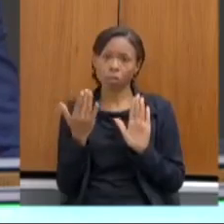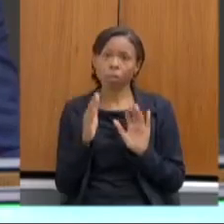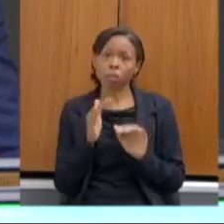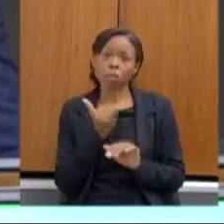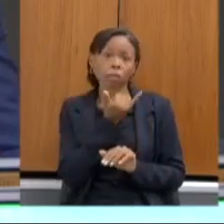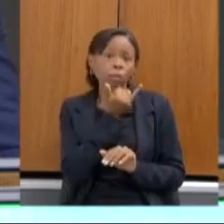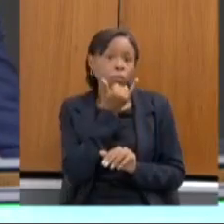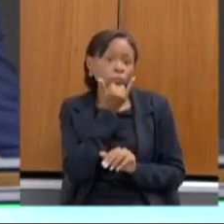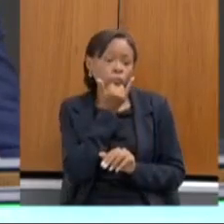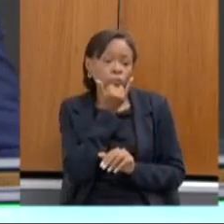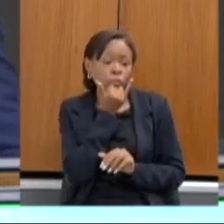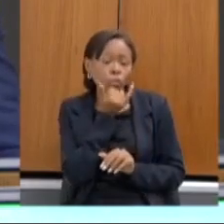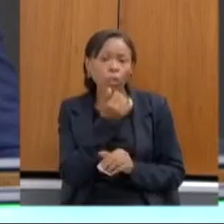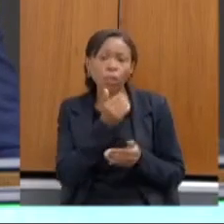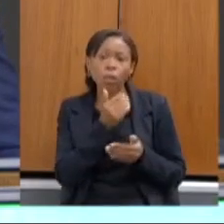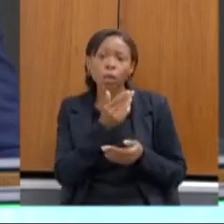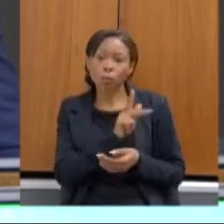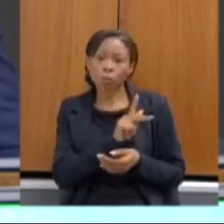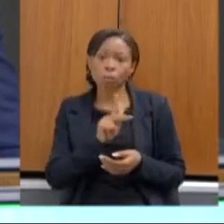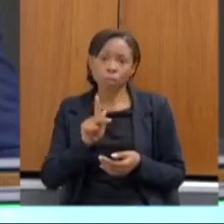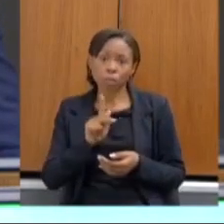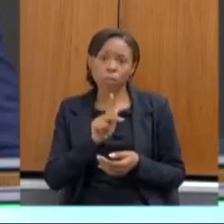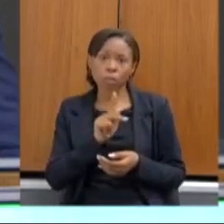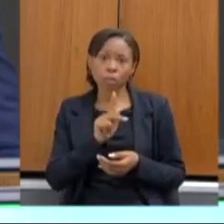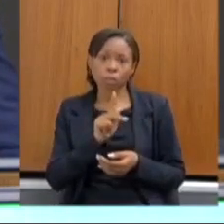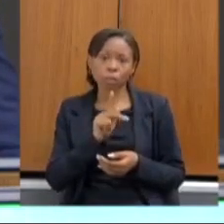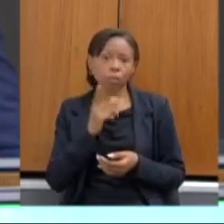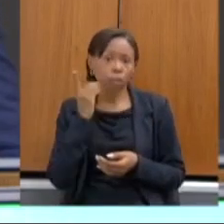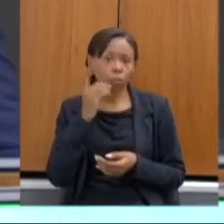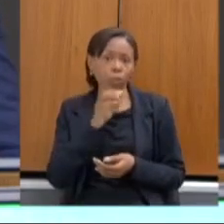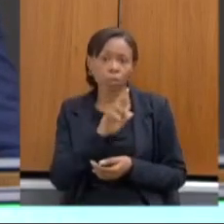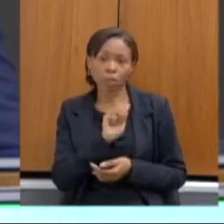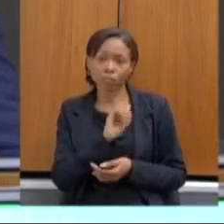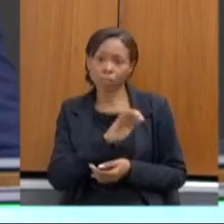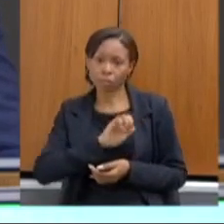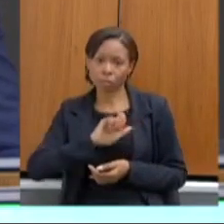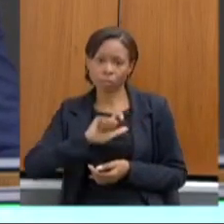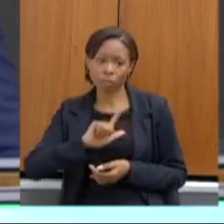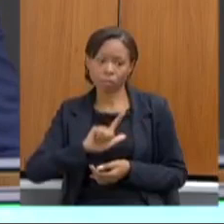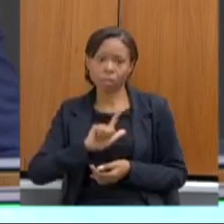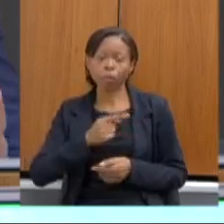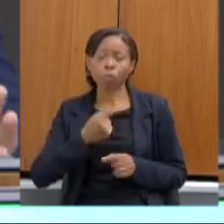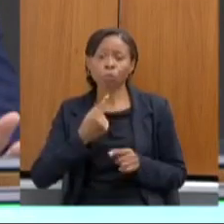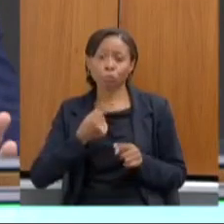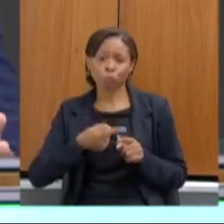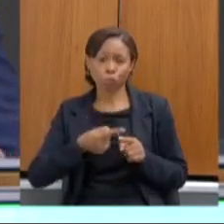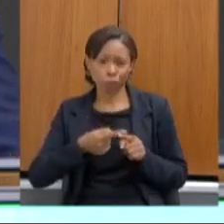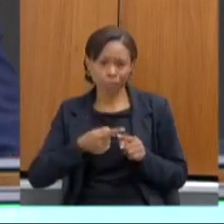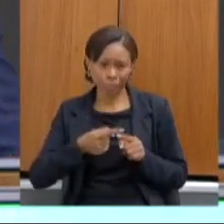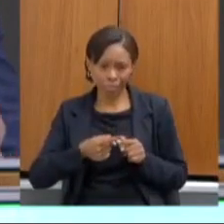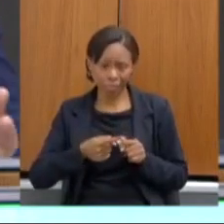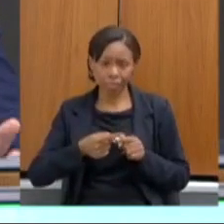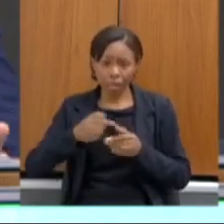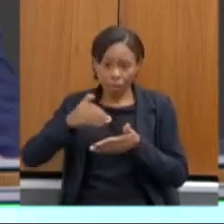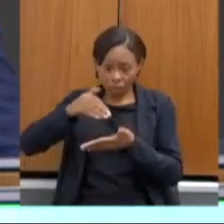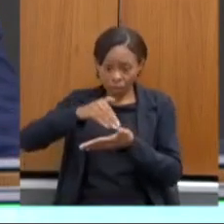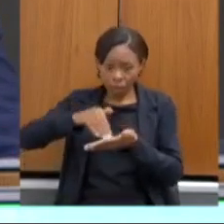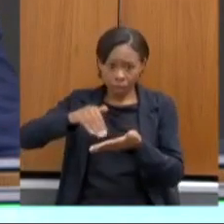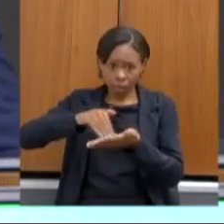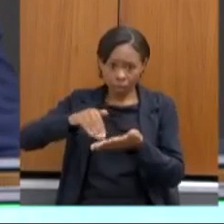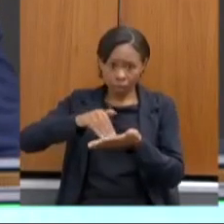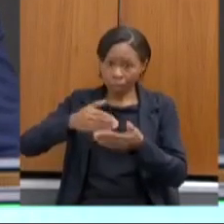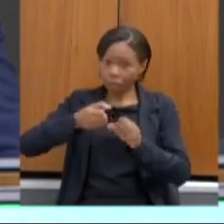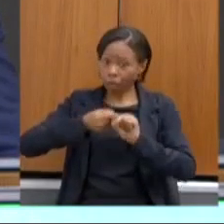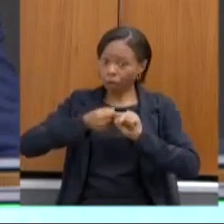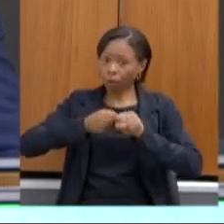escusa só Presidente Rafael Martins só Deputado Rafael Martins é porque o tamanho da secretaria de missão da